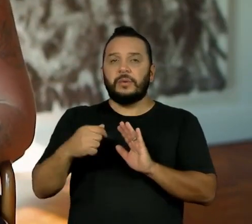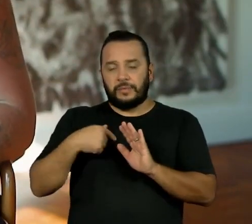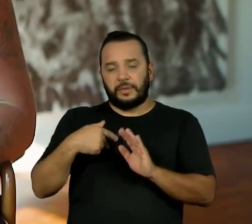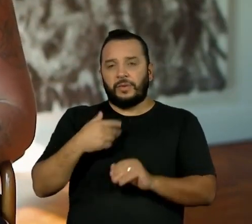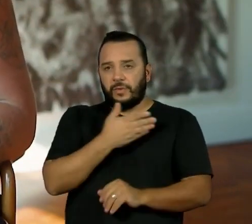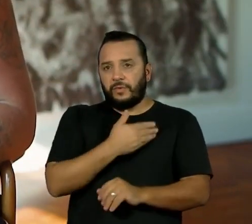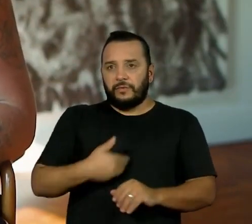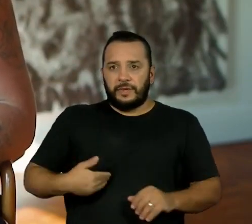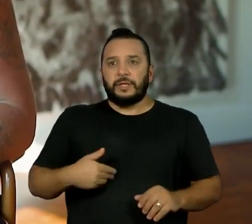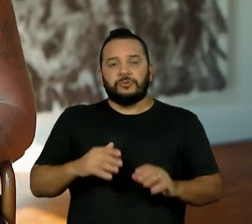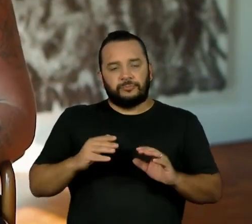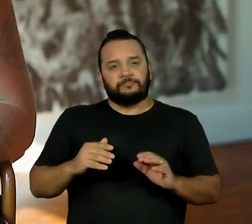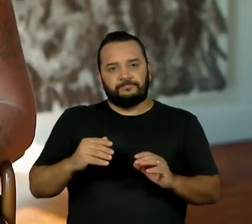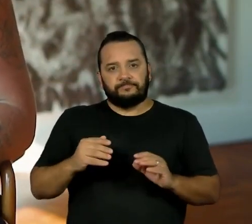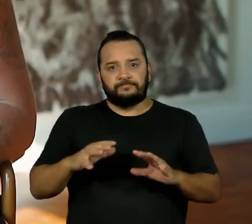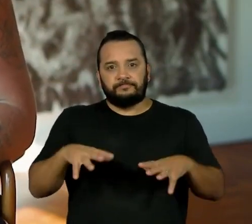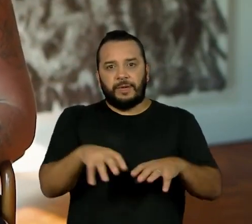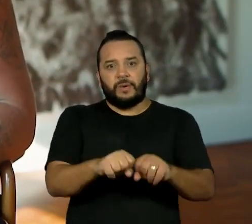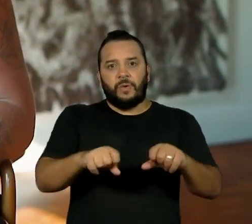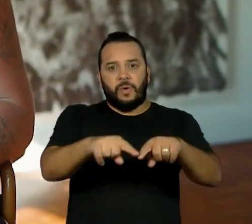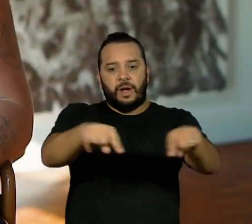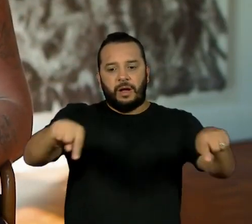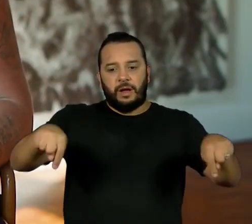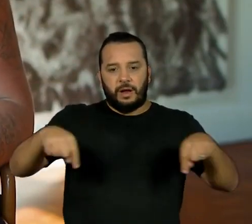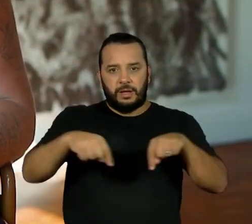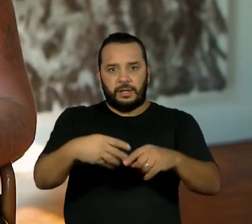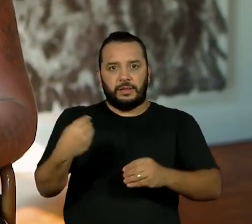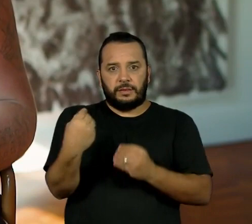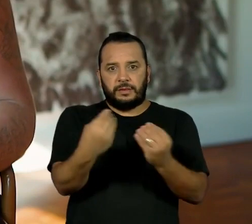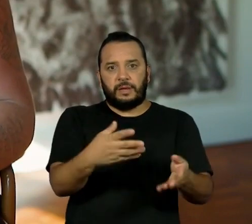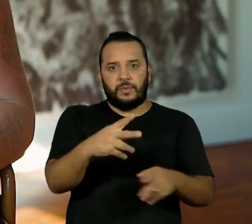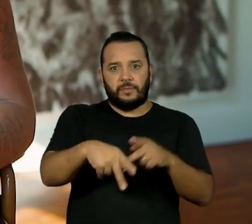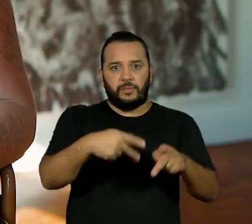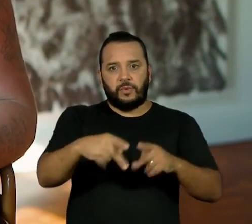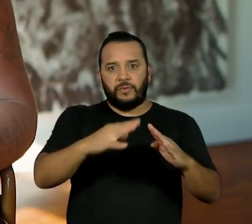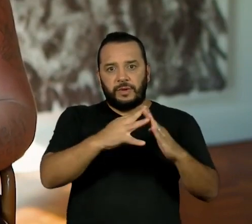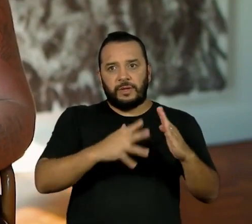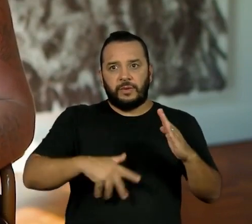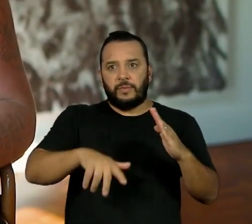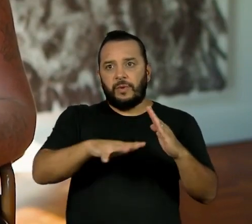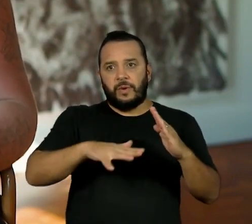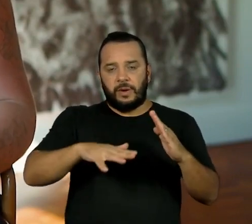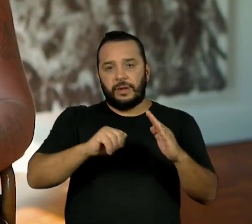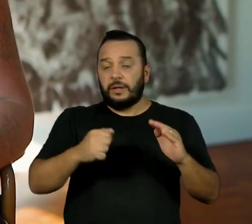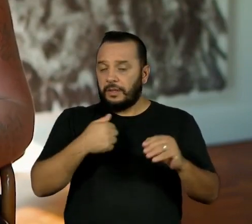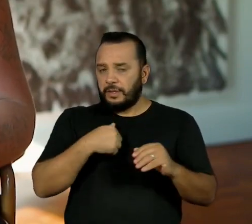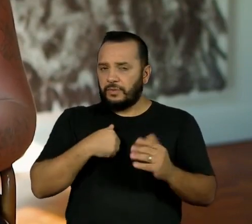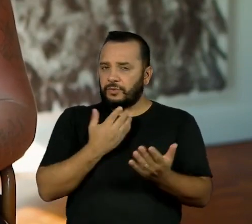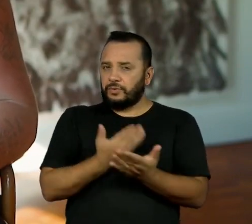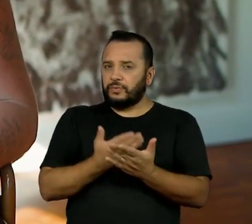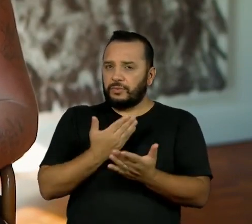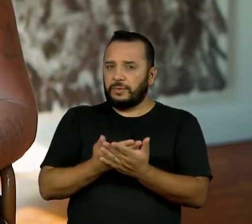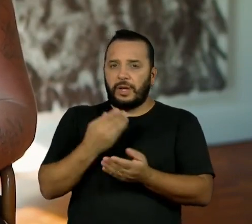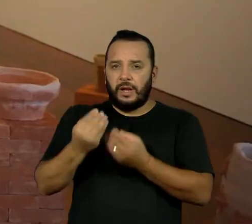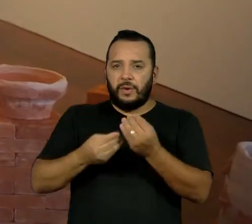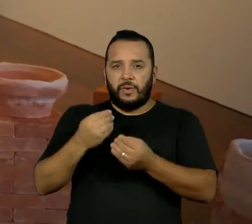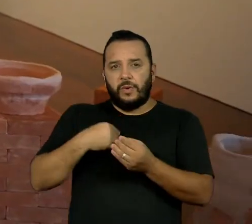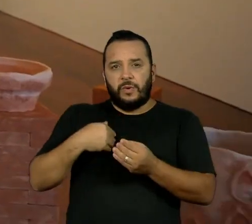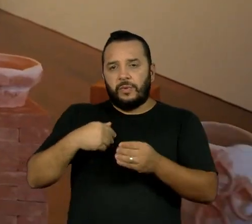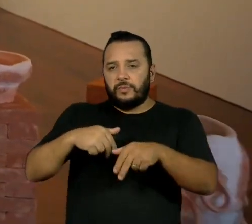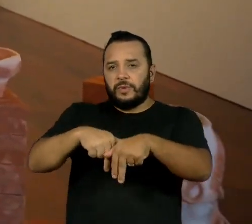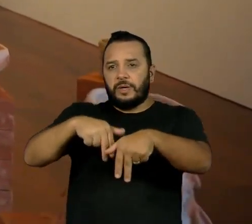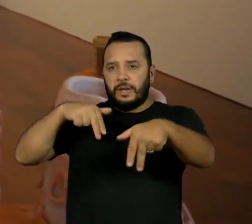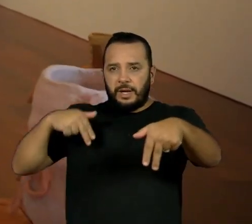Goiás, e de alguma forma estudar modos ancestrais de olhar o chão.